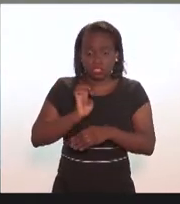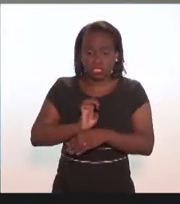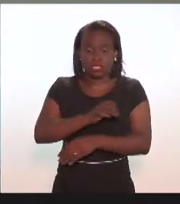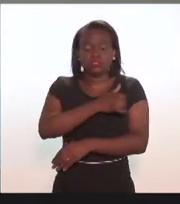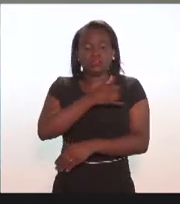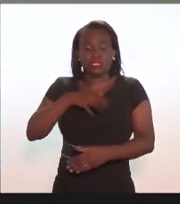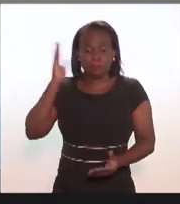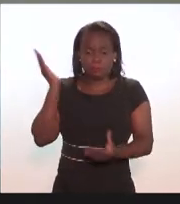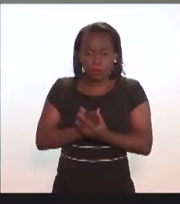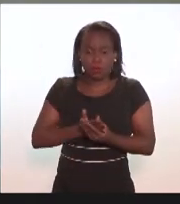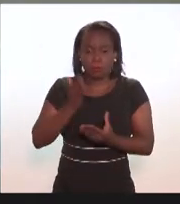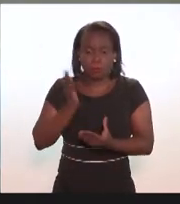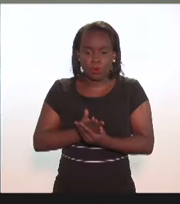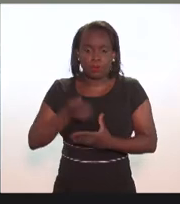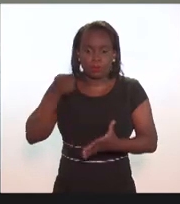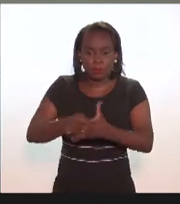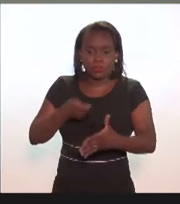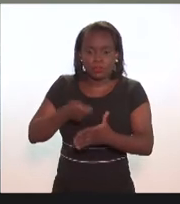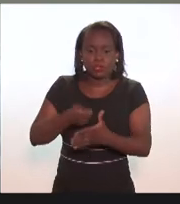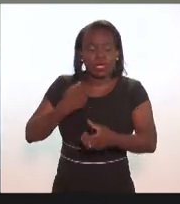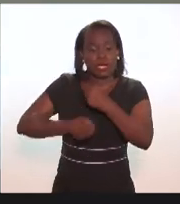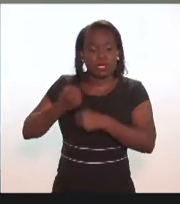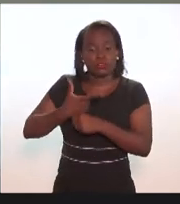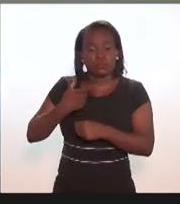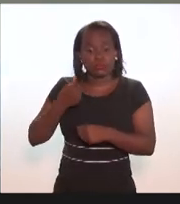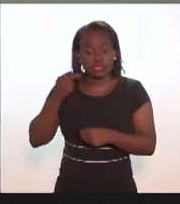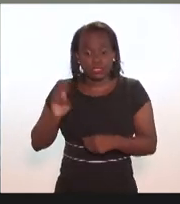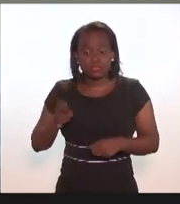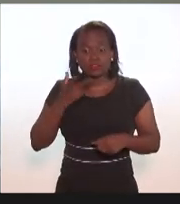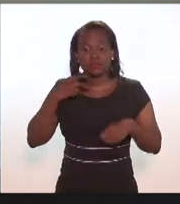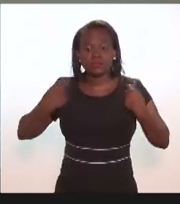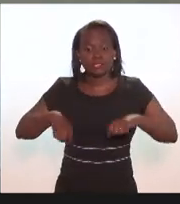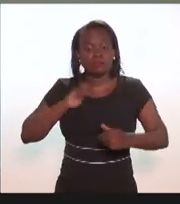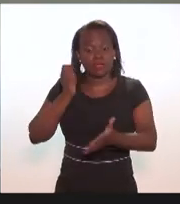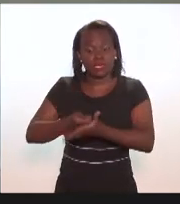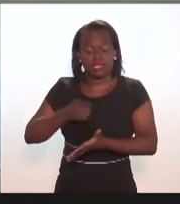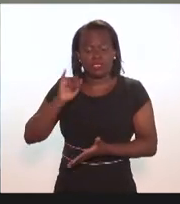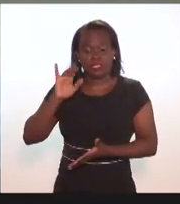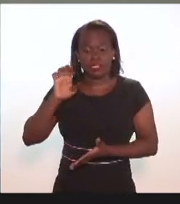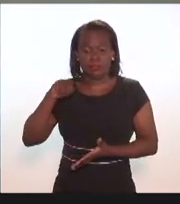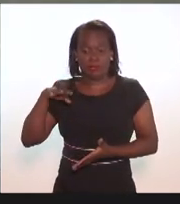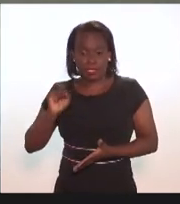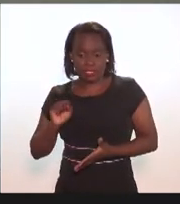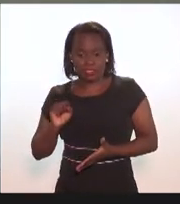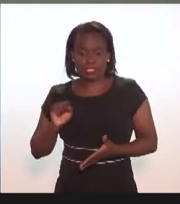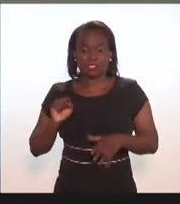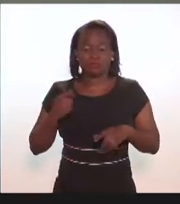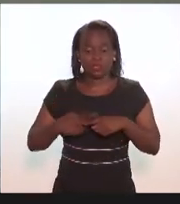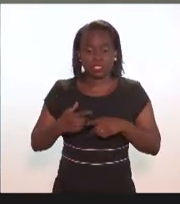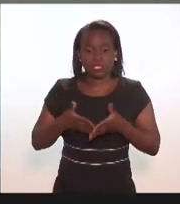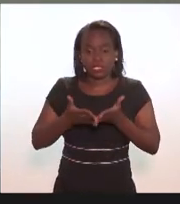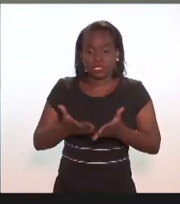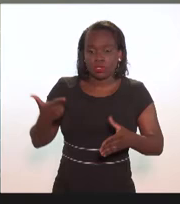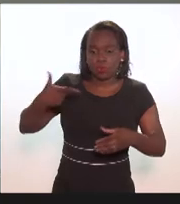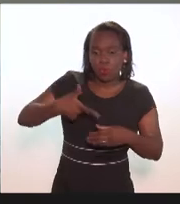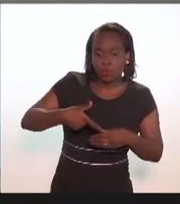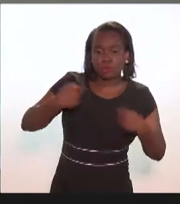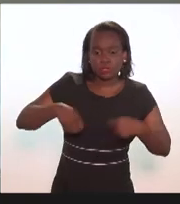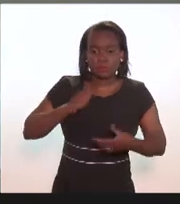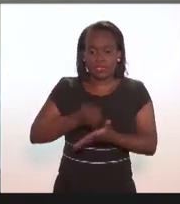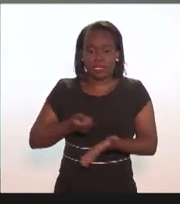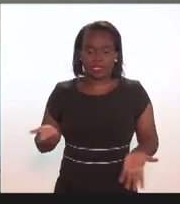desde 2015, dizendo que elas deveriam pagar ICMS quando elas abasteciam esses navios de